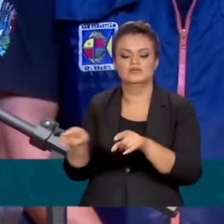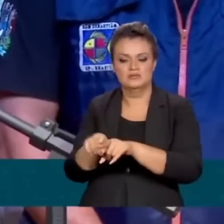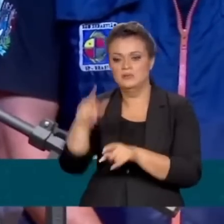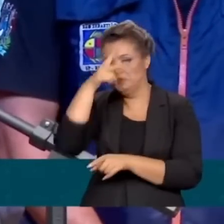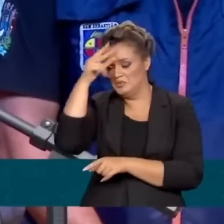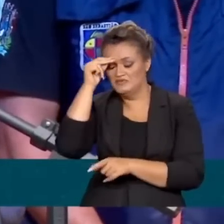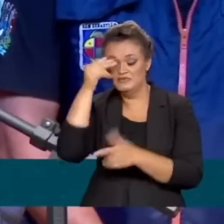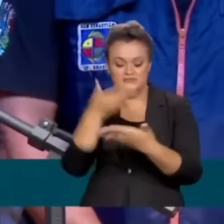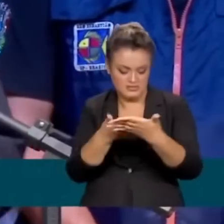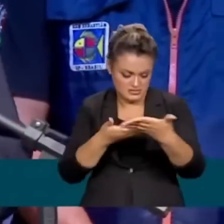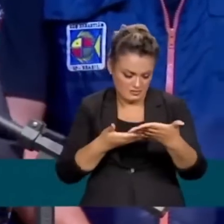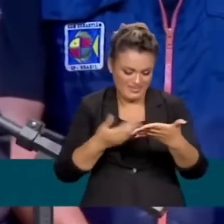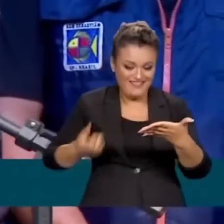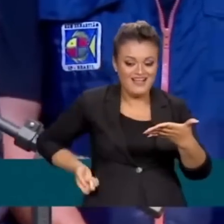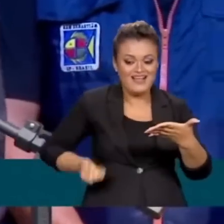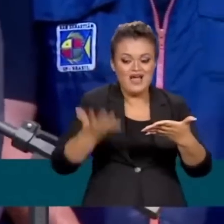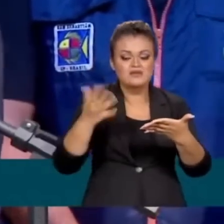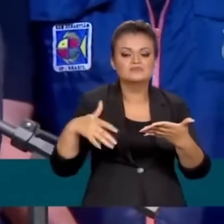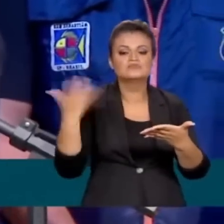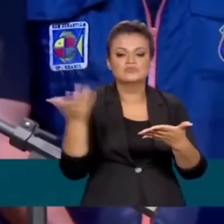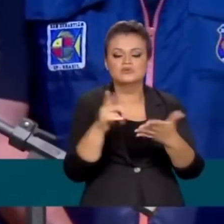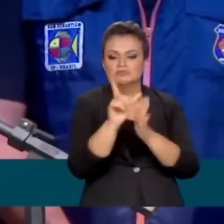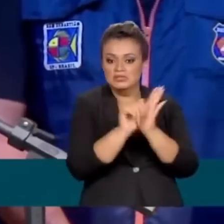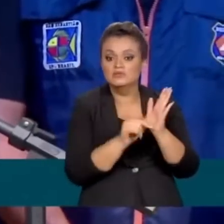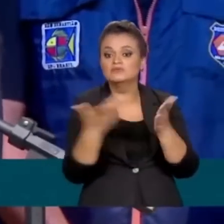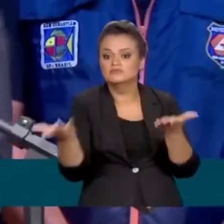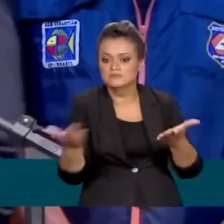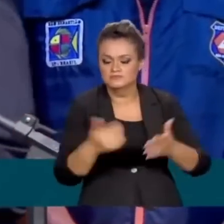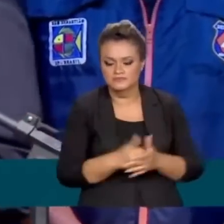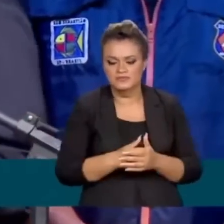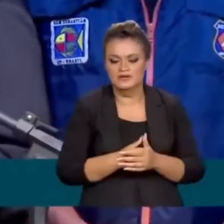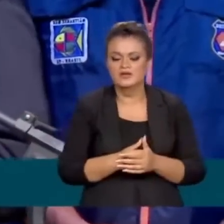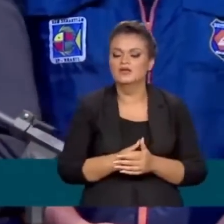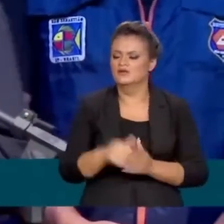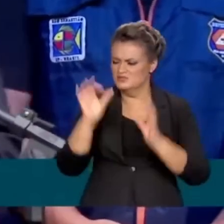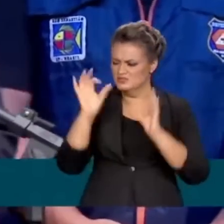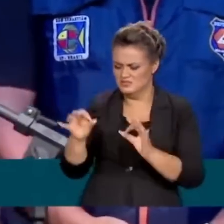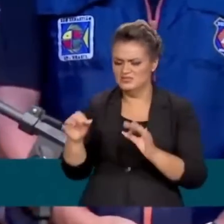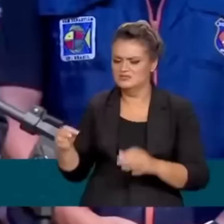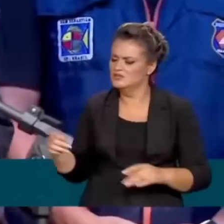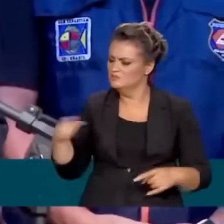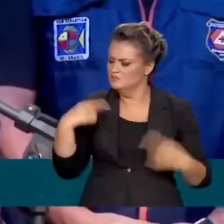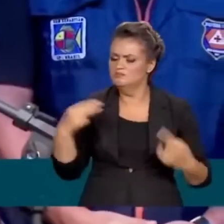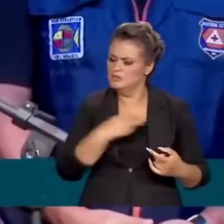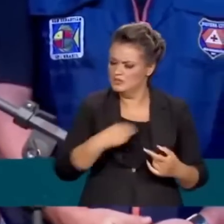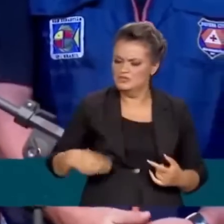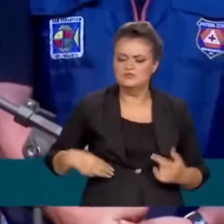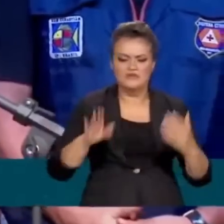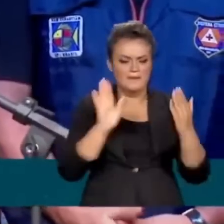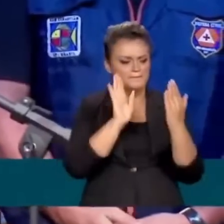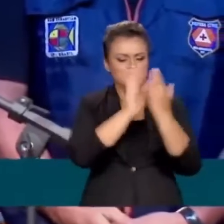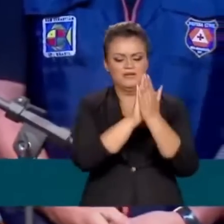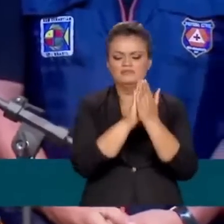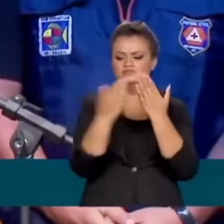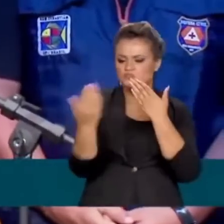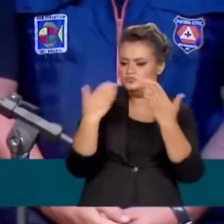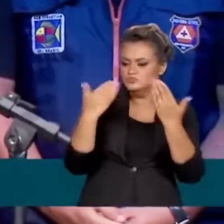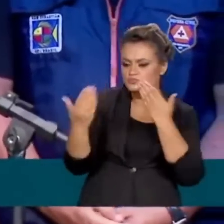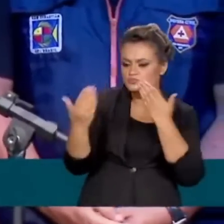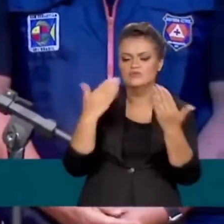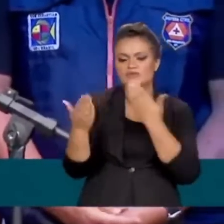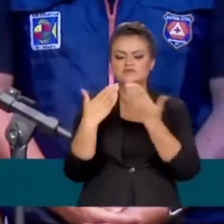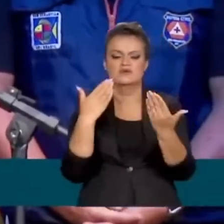Prefeito eu posso garantir que os meus ministros Governador estarão dispostos a conversar para que a gente compartilhe